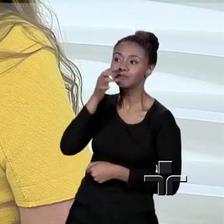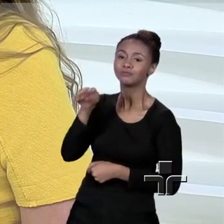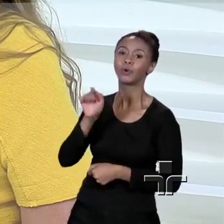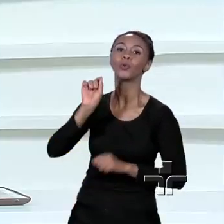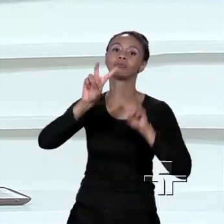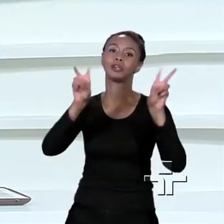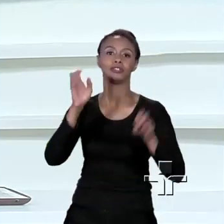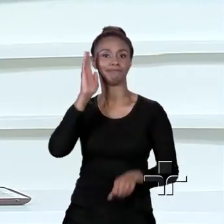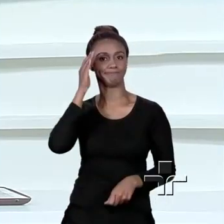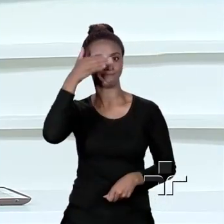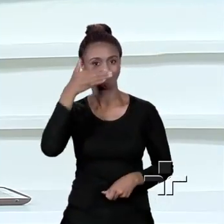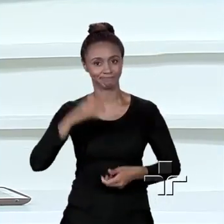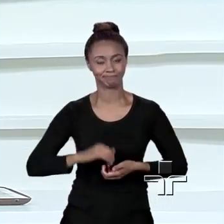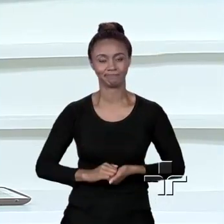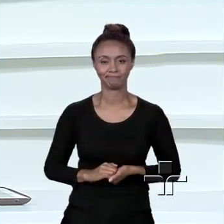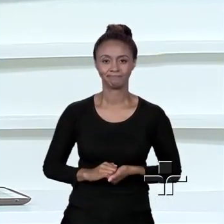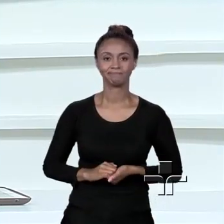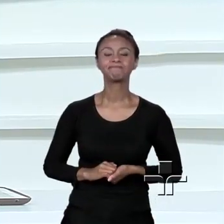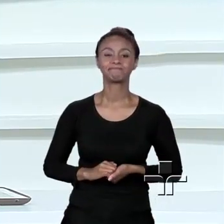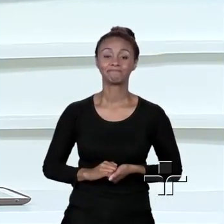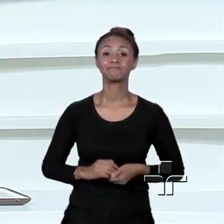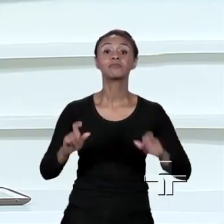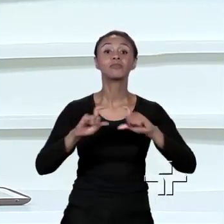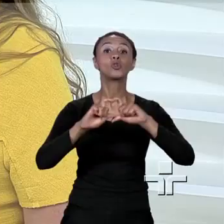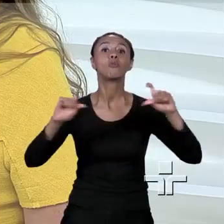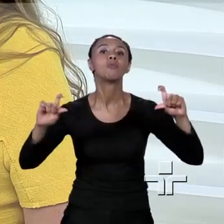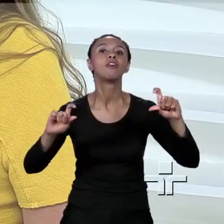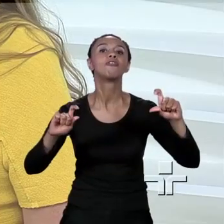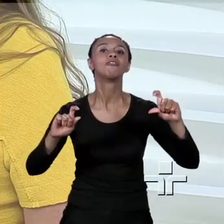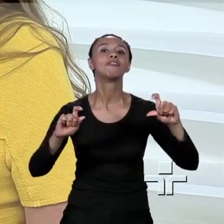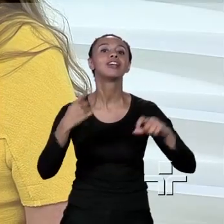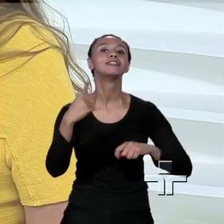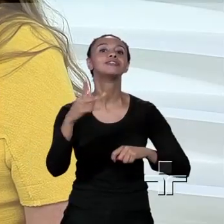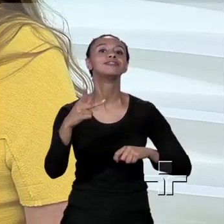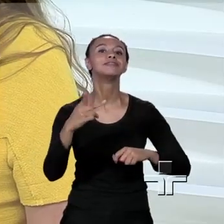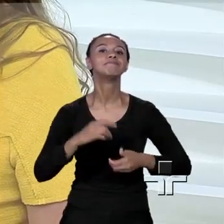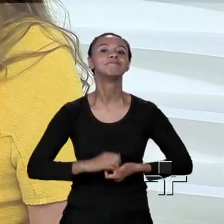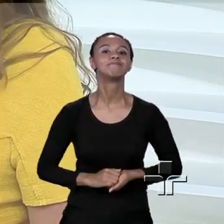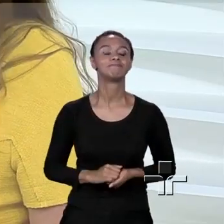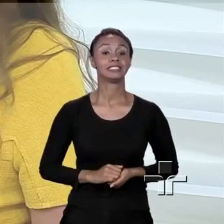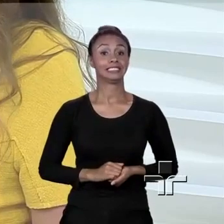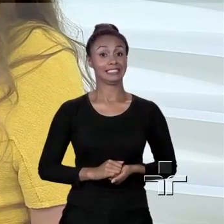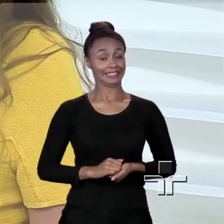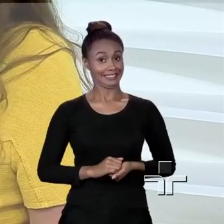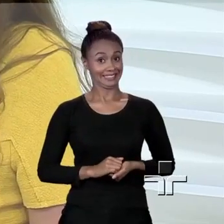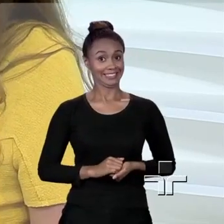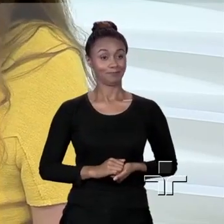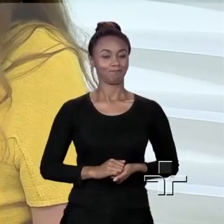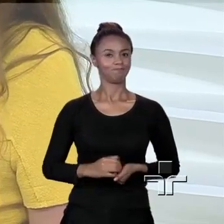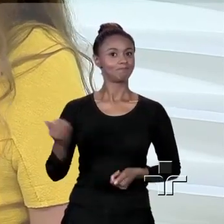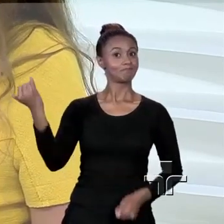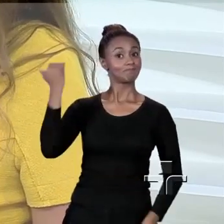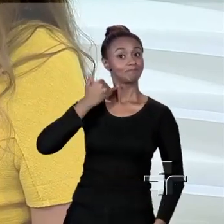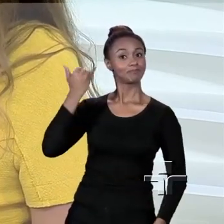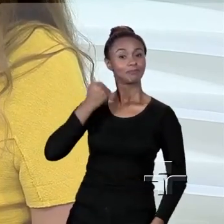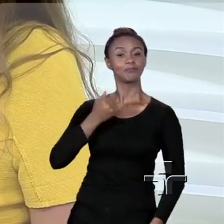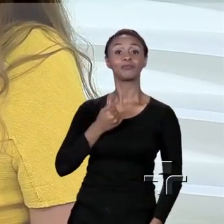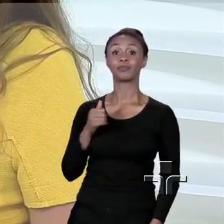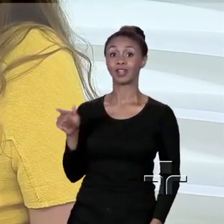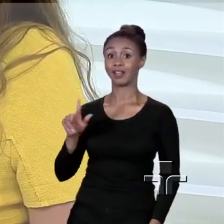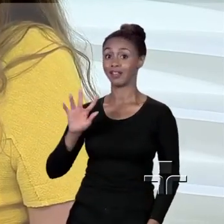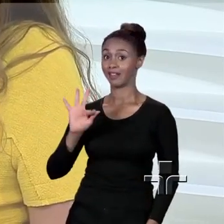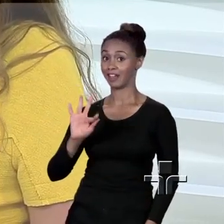surdo-cegueira. Uma frase e um verso para terminar. Olha, eu ouvi outro dia do Fernando